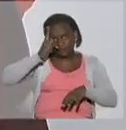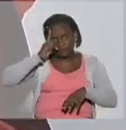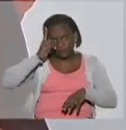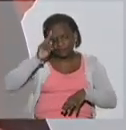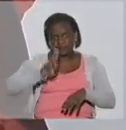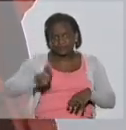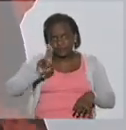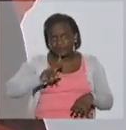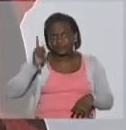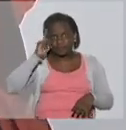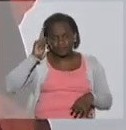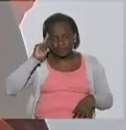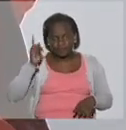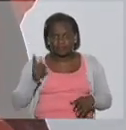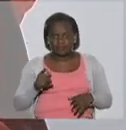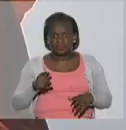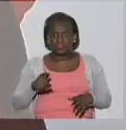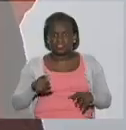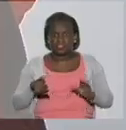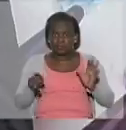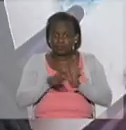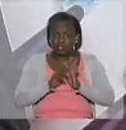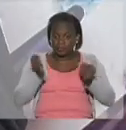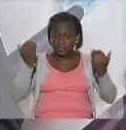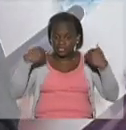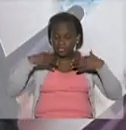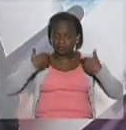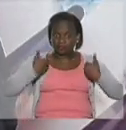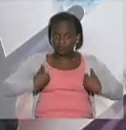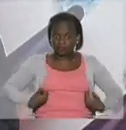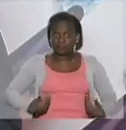pratico diariamente. Ela está no meu cotidiano. Ela faz parte da nossa